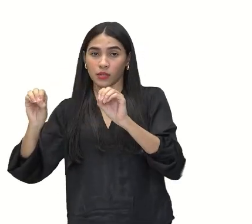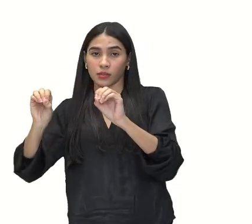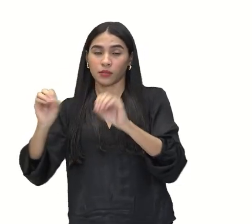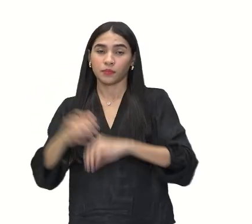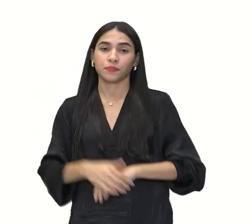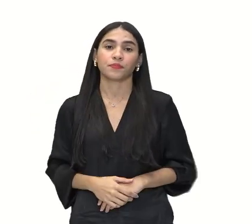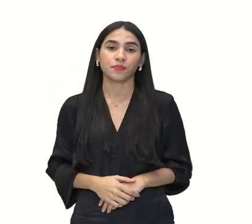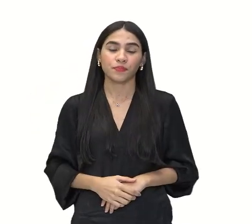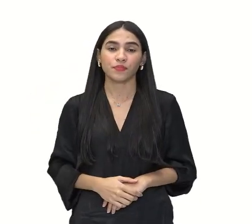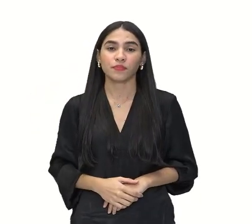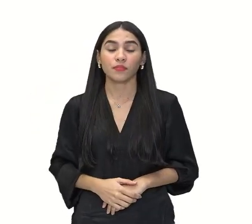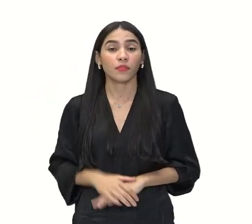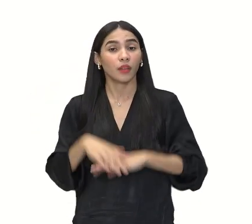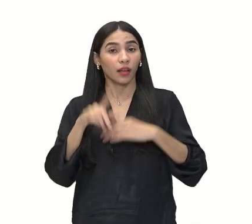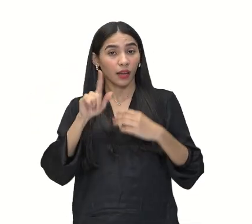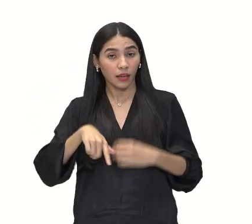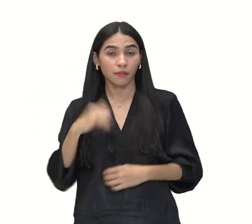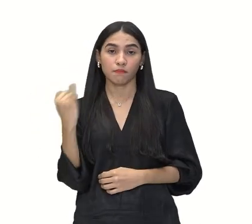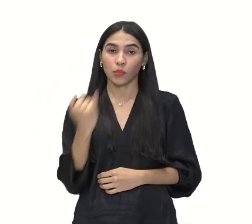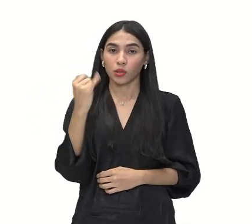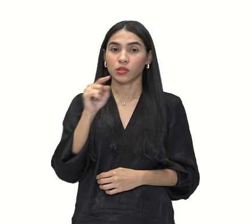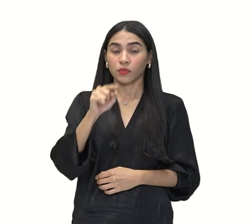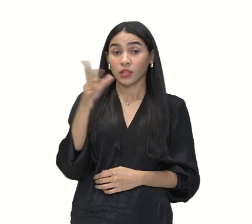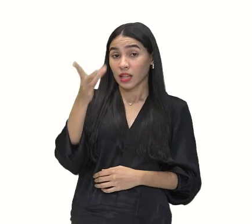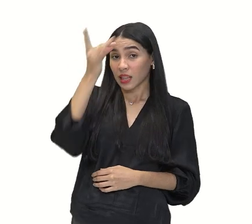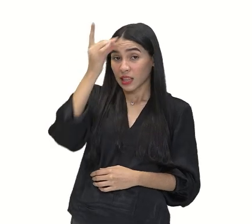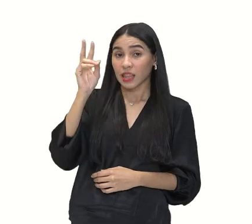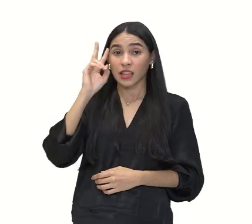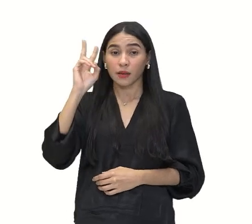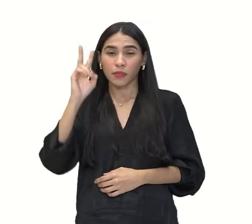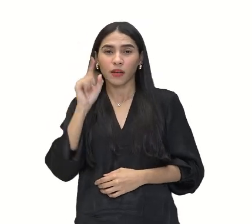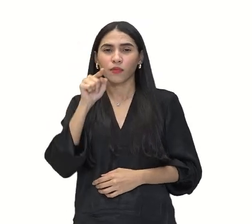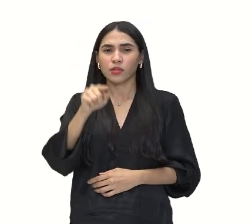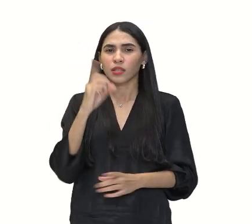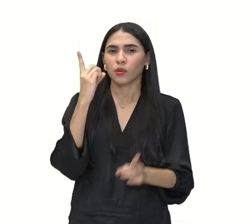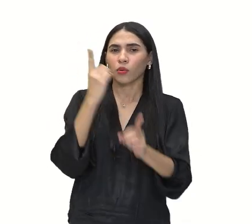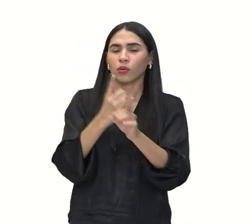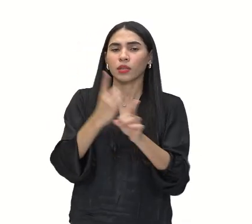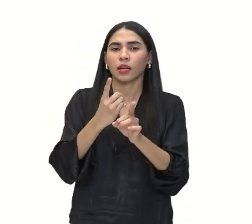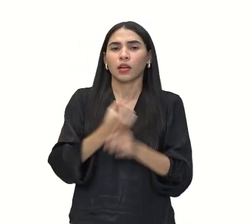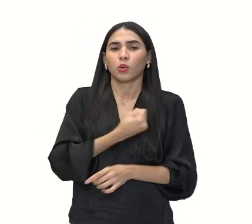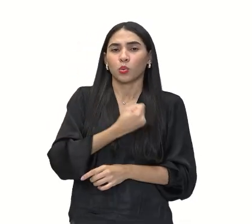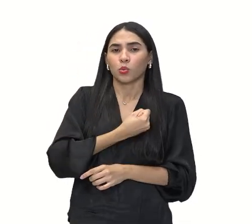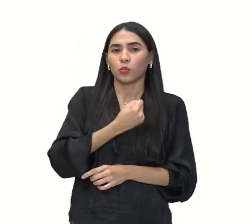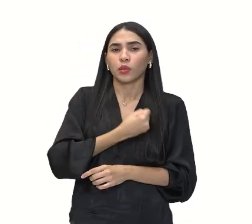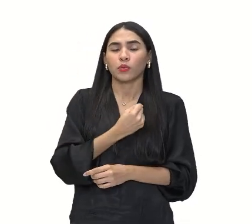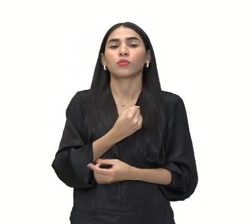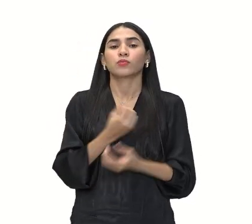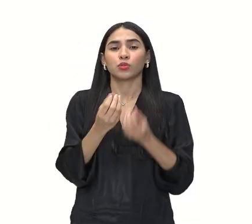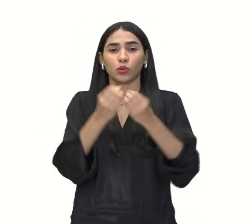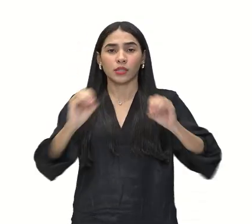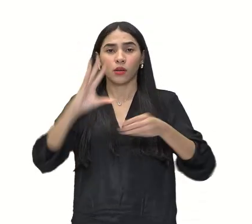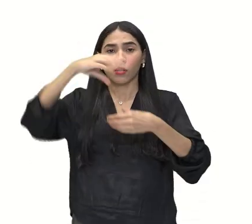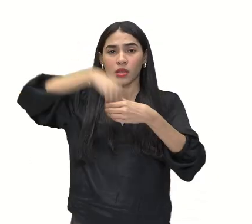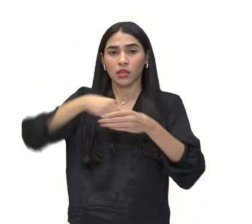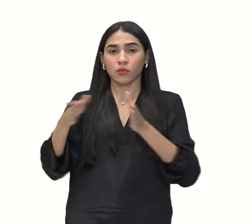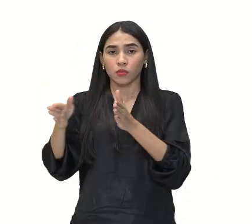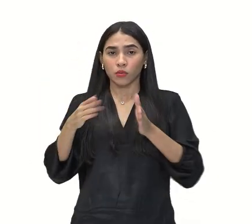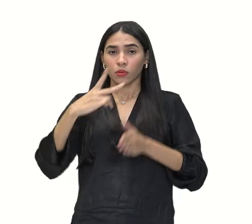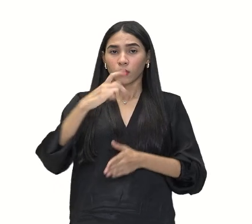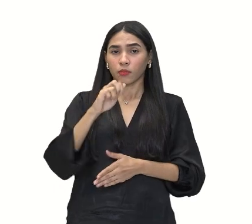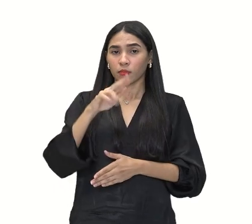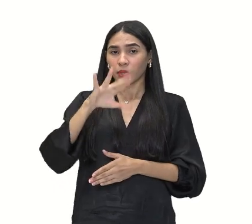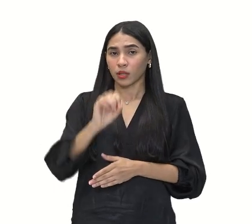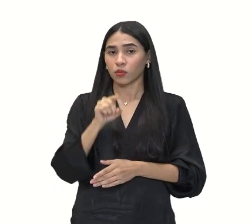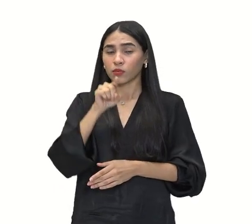orações, ok? É importante você lembrar que para determinar o número de orações dentro de um período, você pode